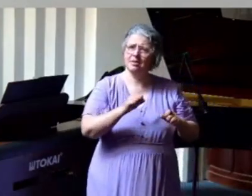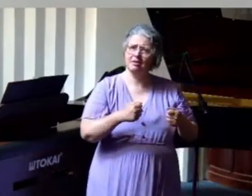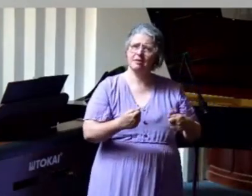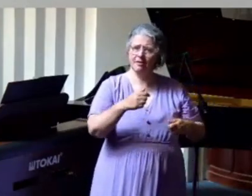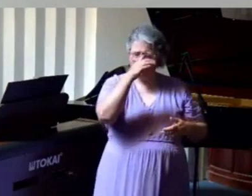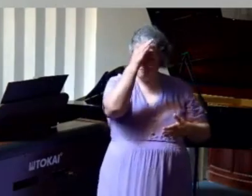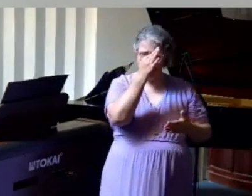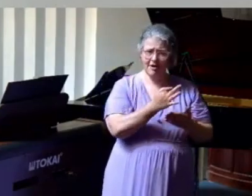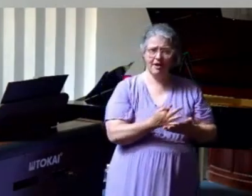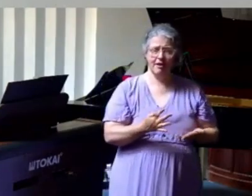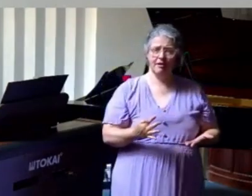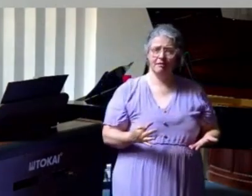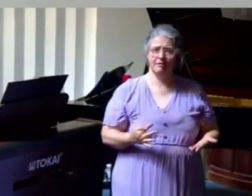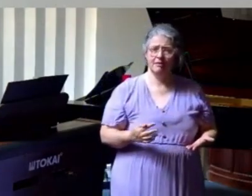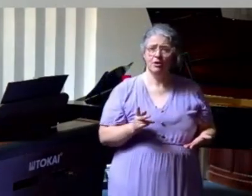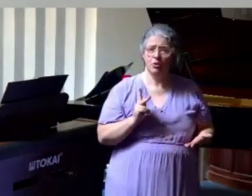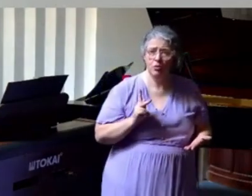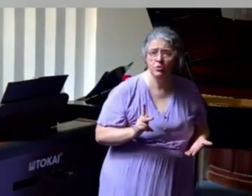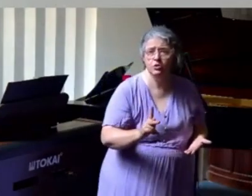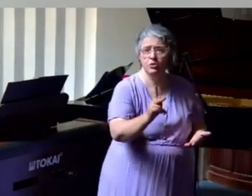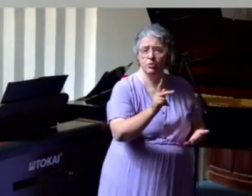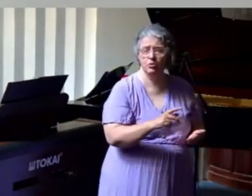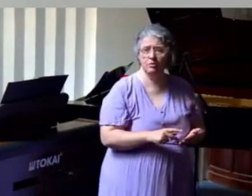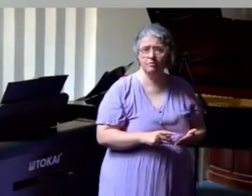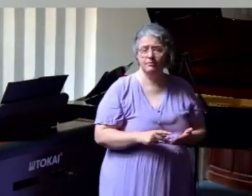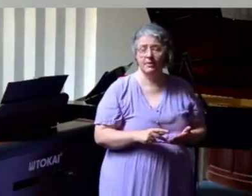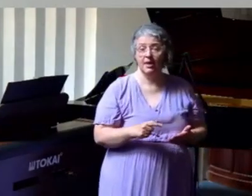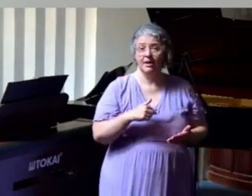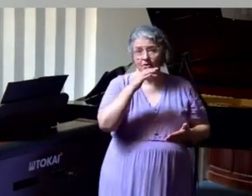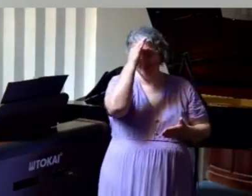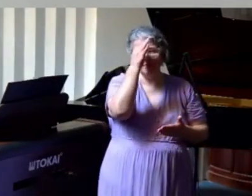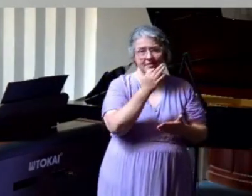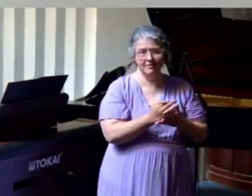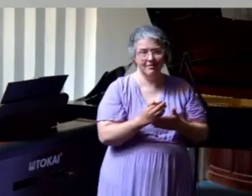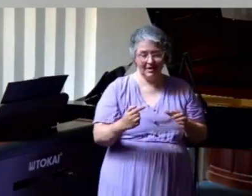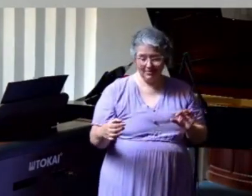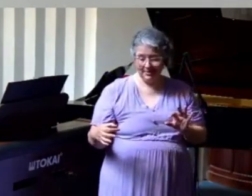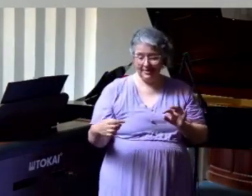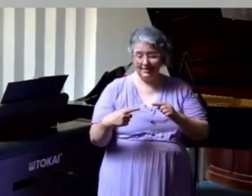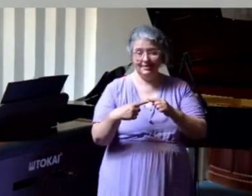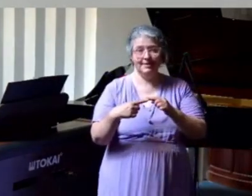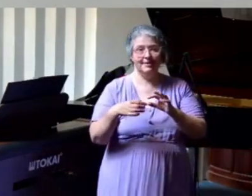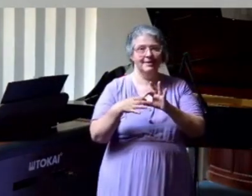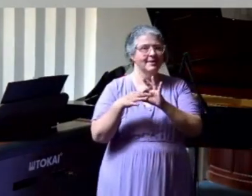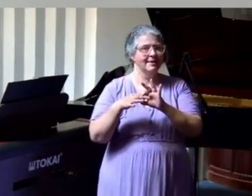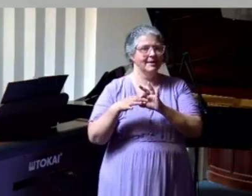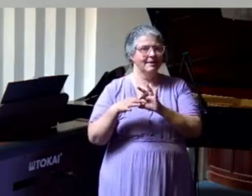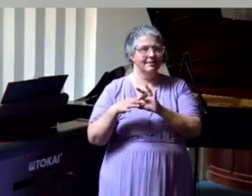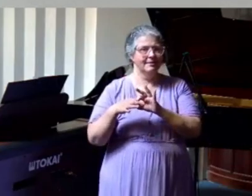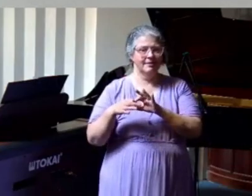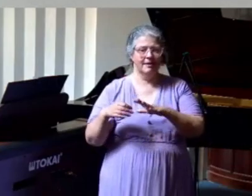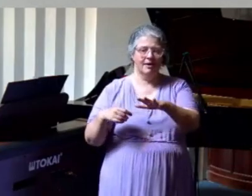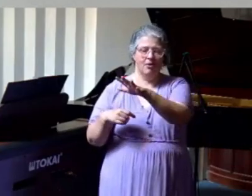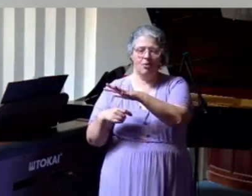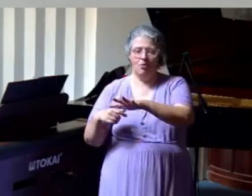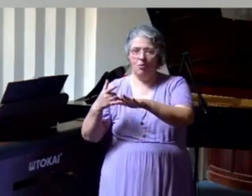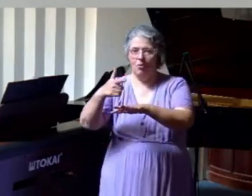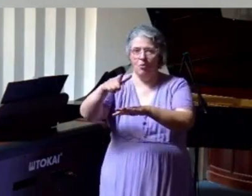fé, ela não está condicionada a esses fatores, não pode estar. Porque senão nós